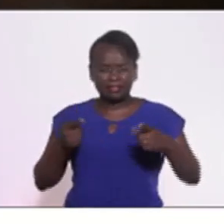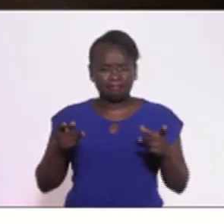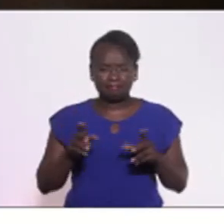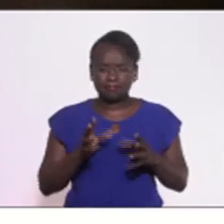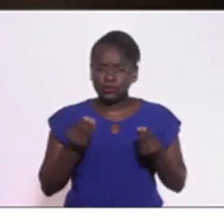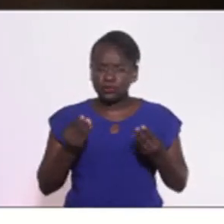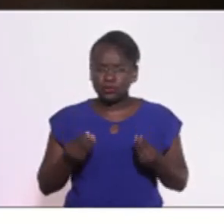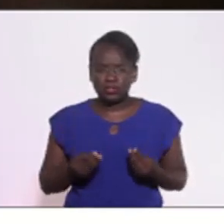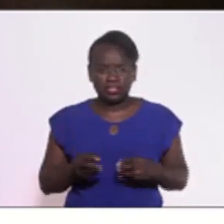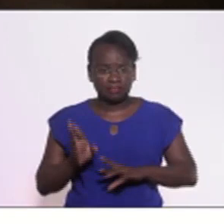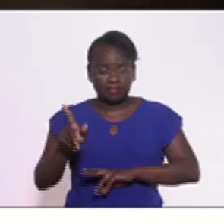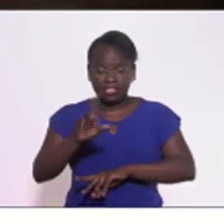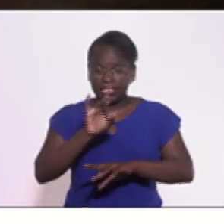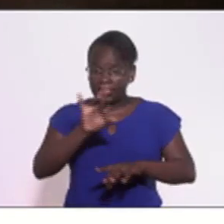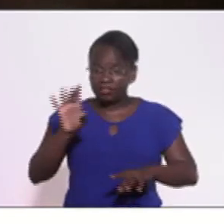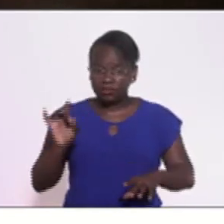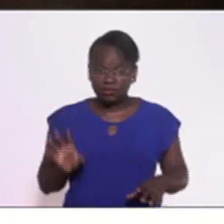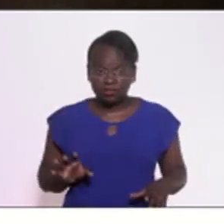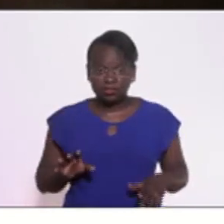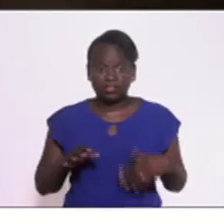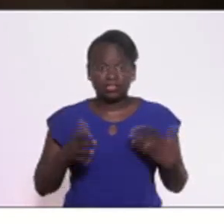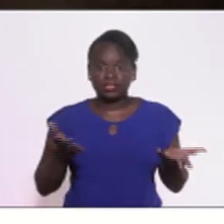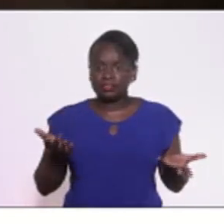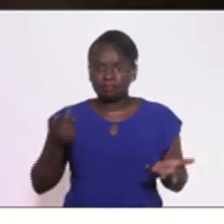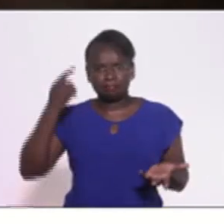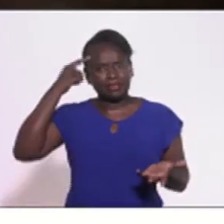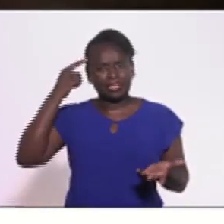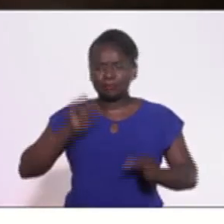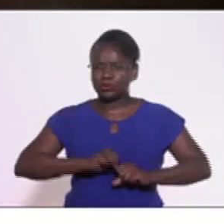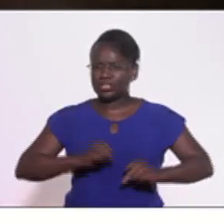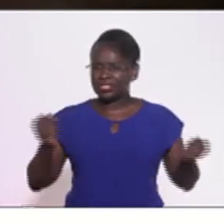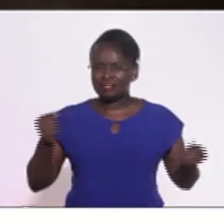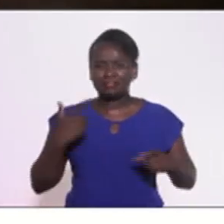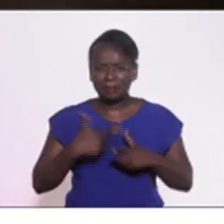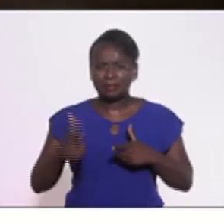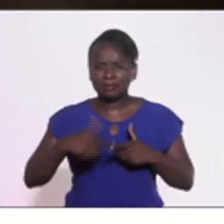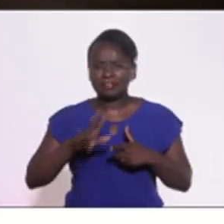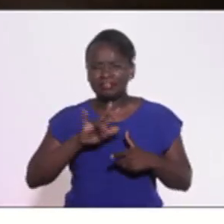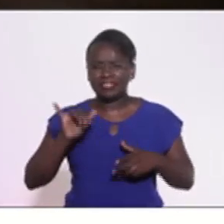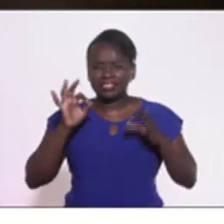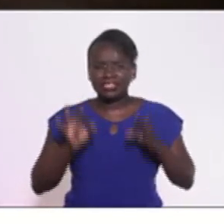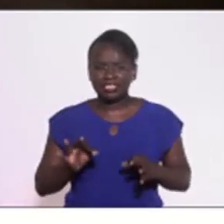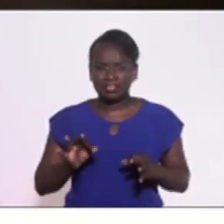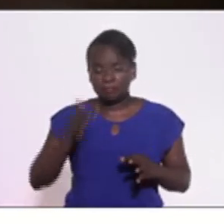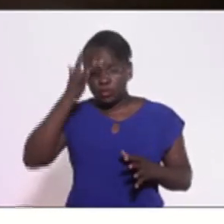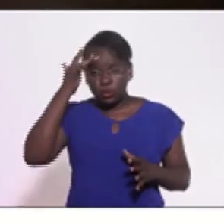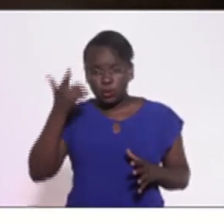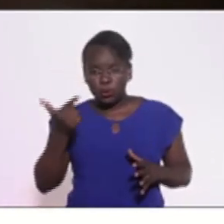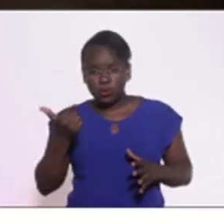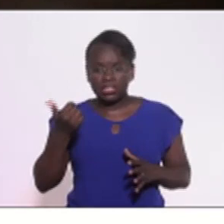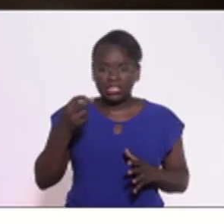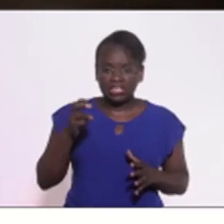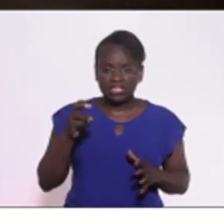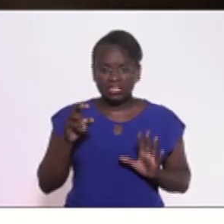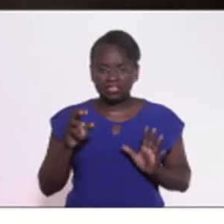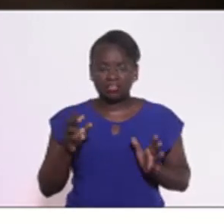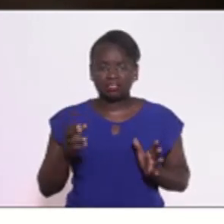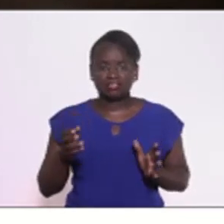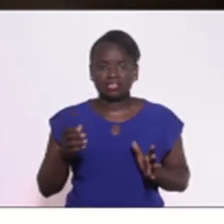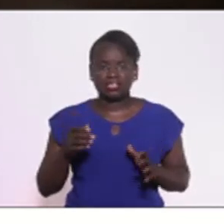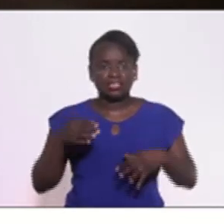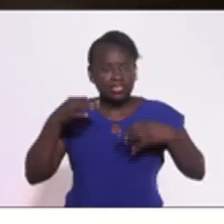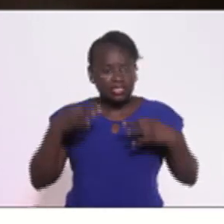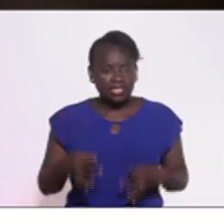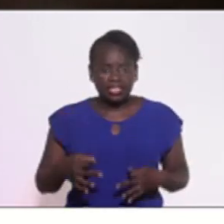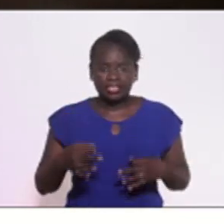díspares, tão diferentes, que aquilo não podia dar certo. Como é que 12, 15 pessoas, que